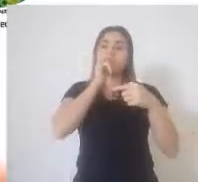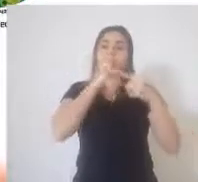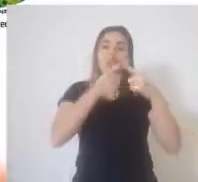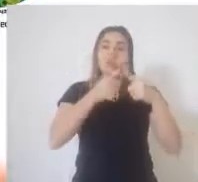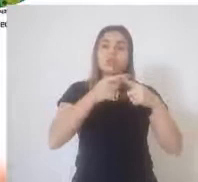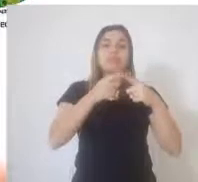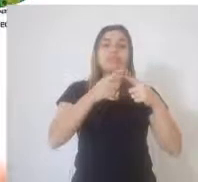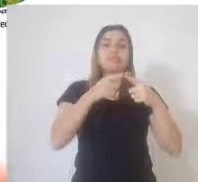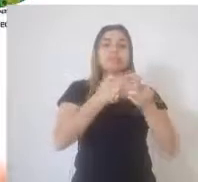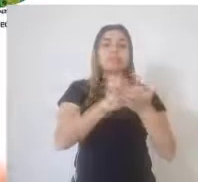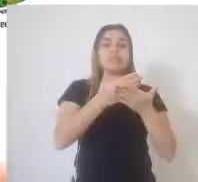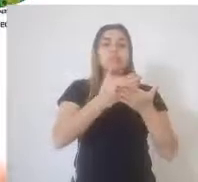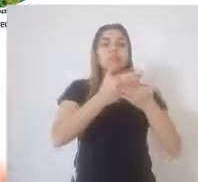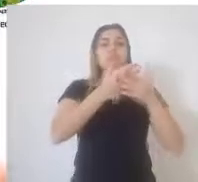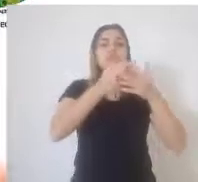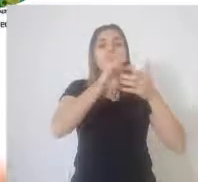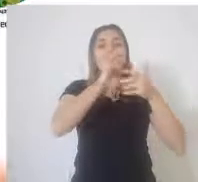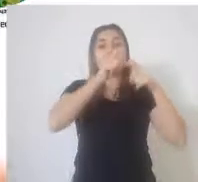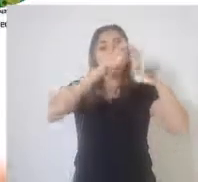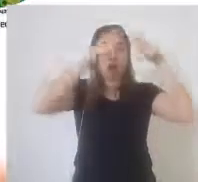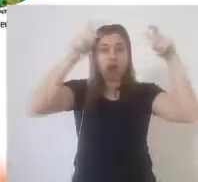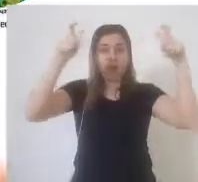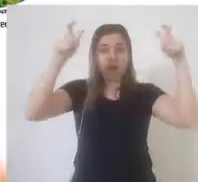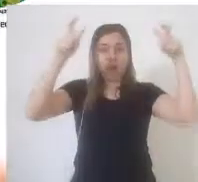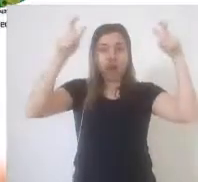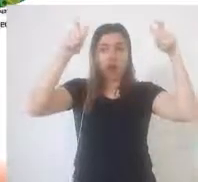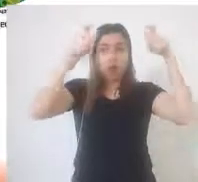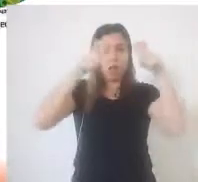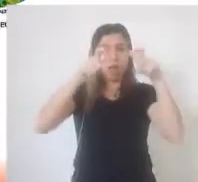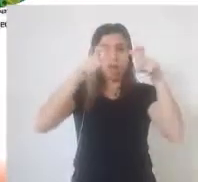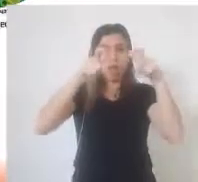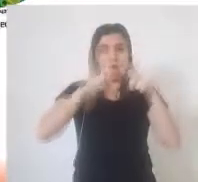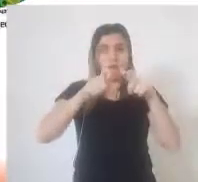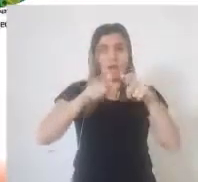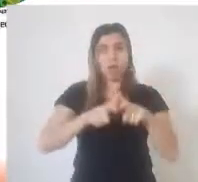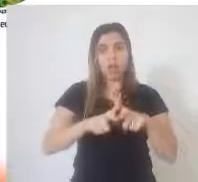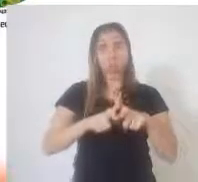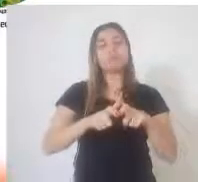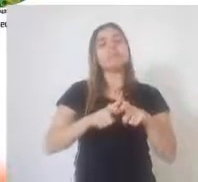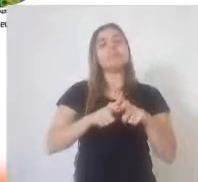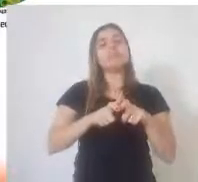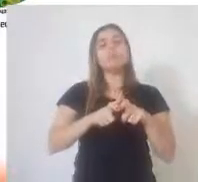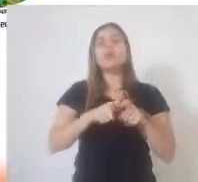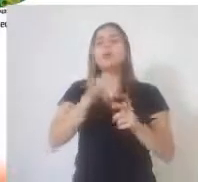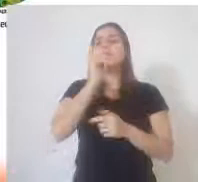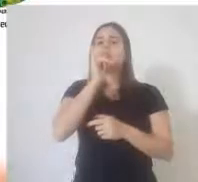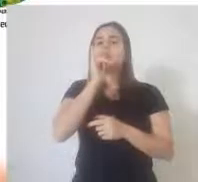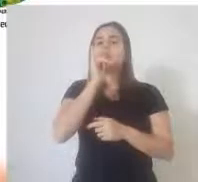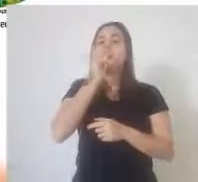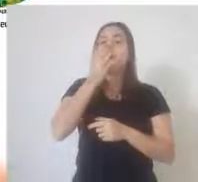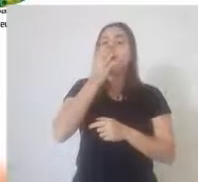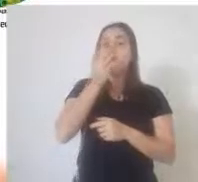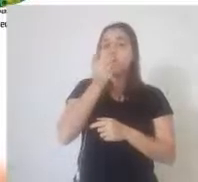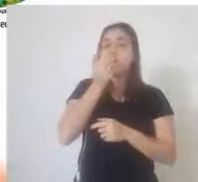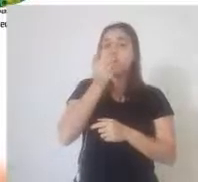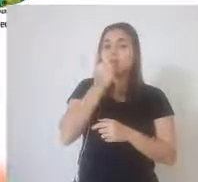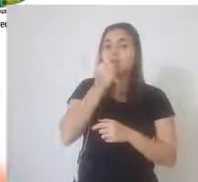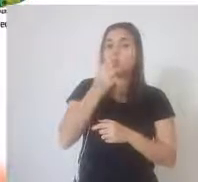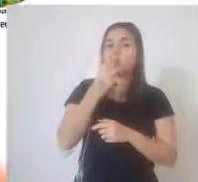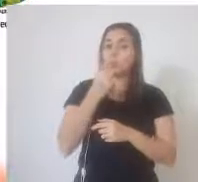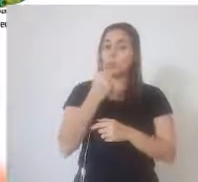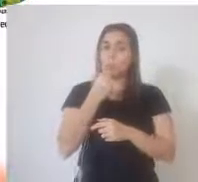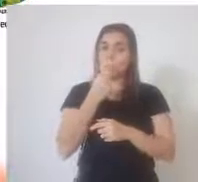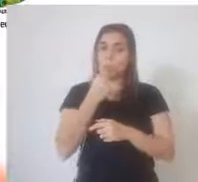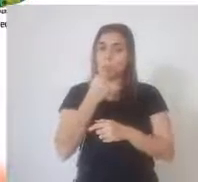tróficos. É por isso que em alguns autores comentam, né, que uma alimentação baseada, onde